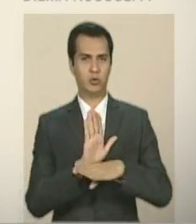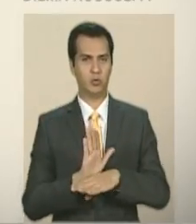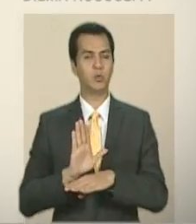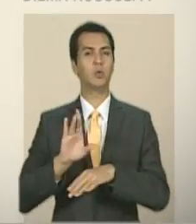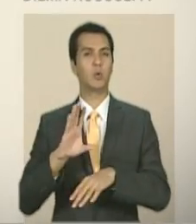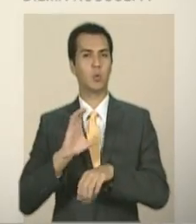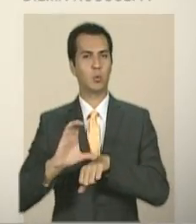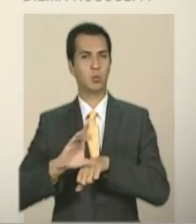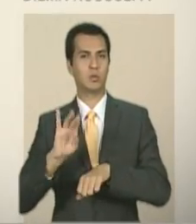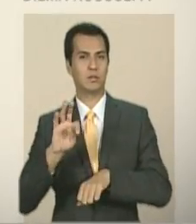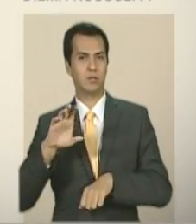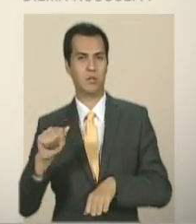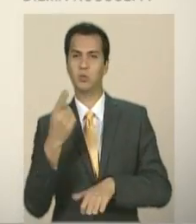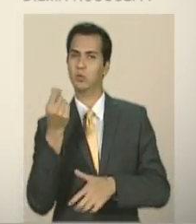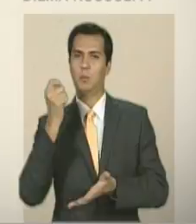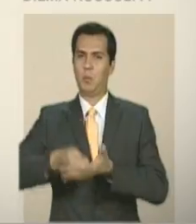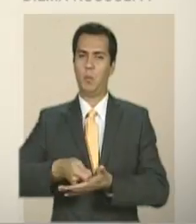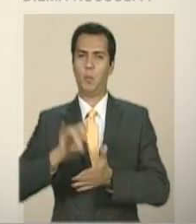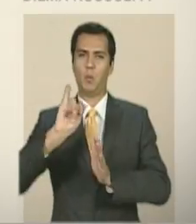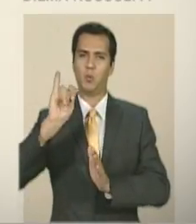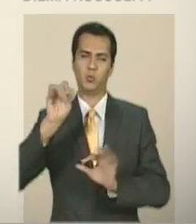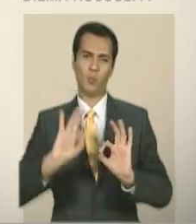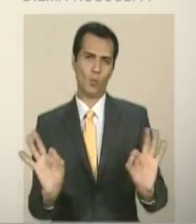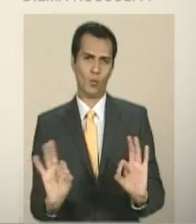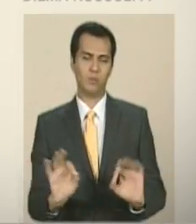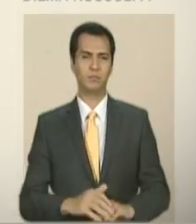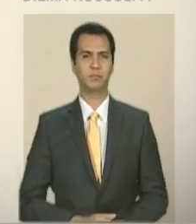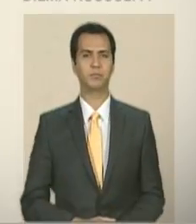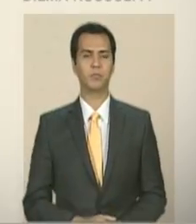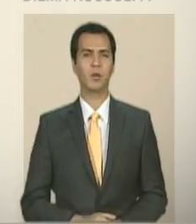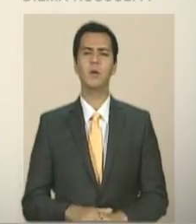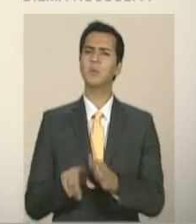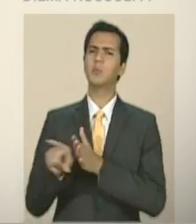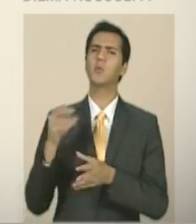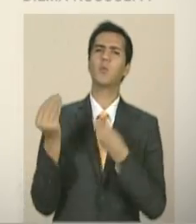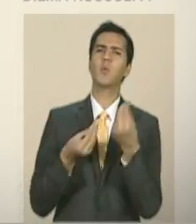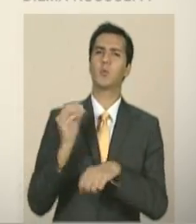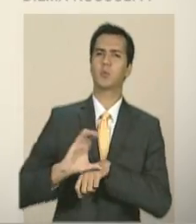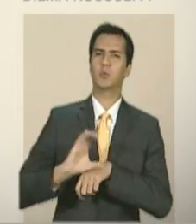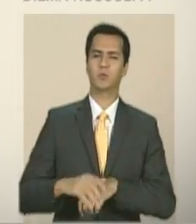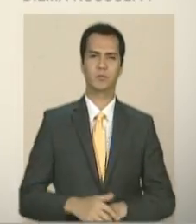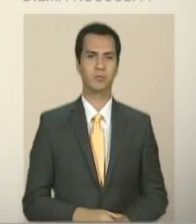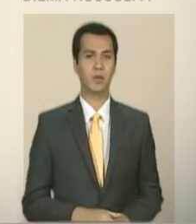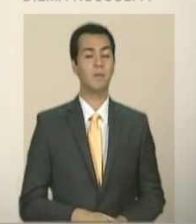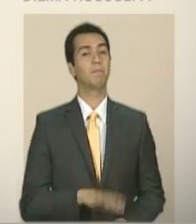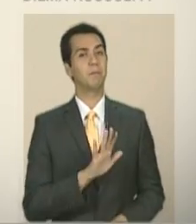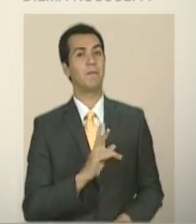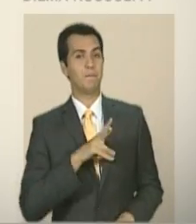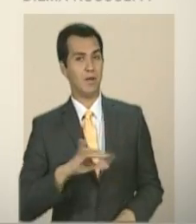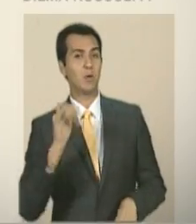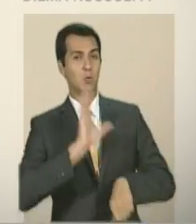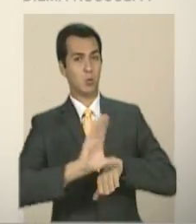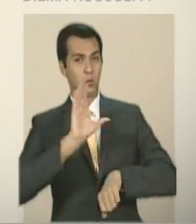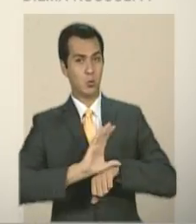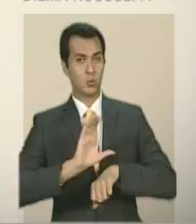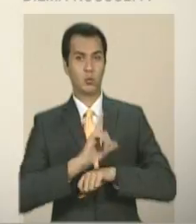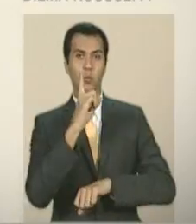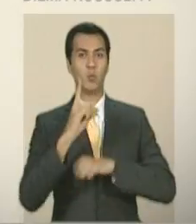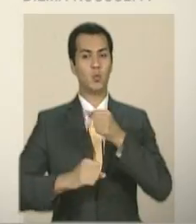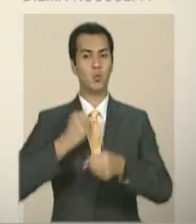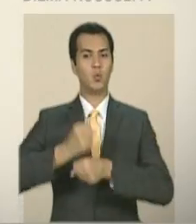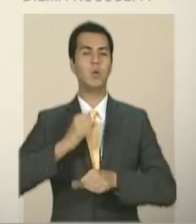teremos cursos técnicos de pelo menos um ano que complementa o ensino médio dando ao Jovem uma